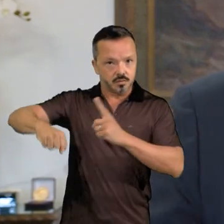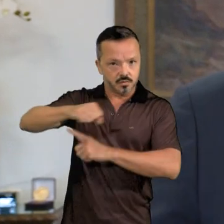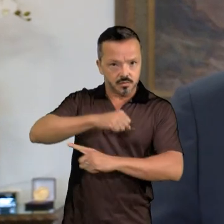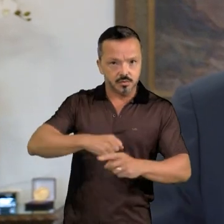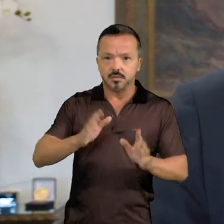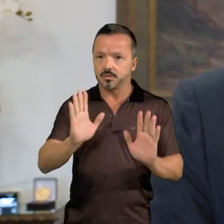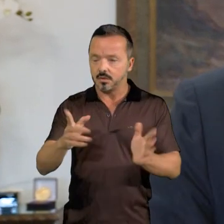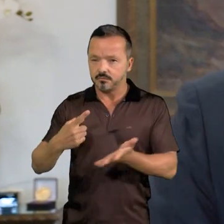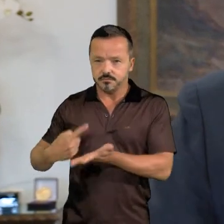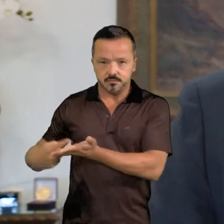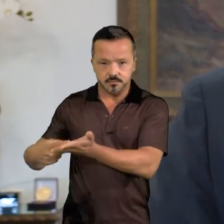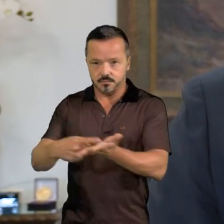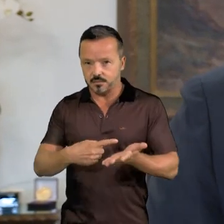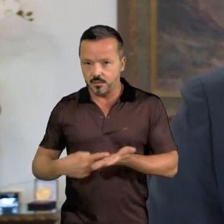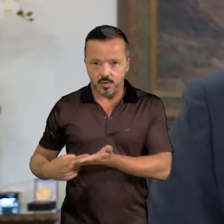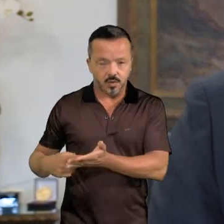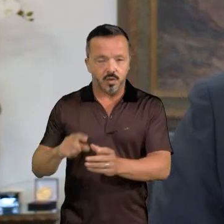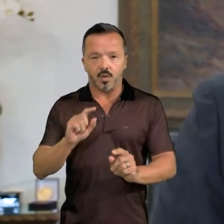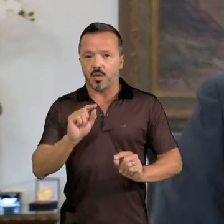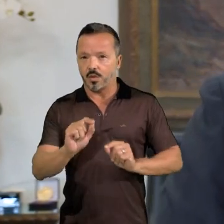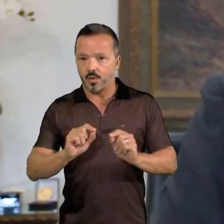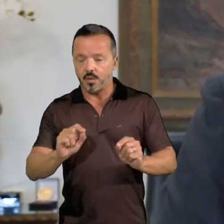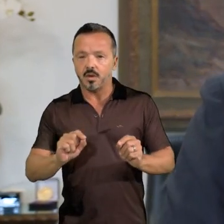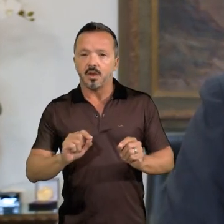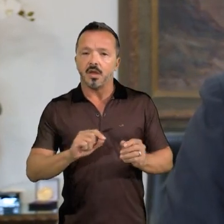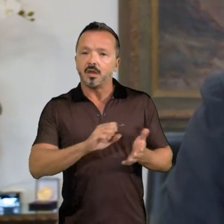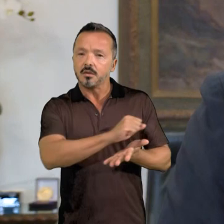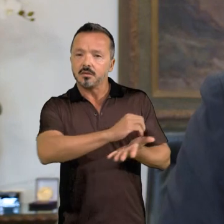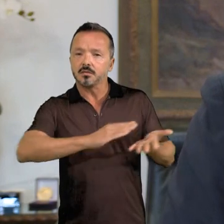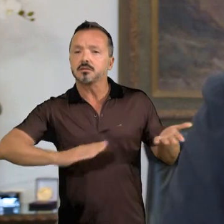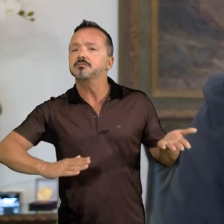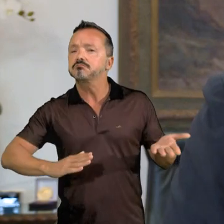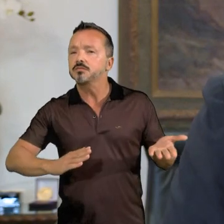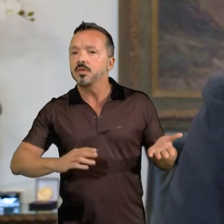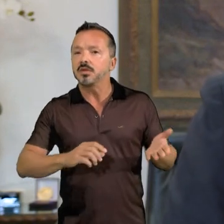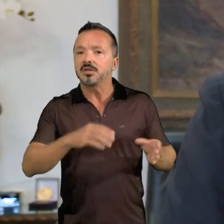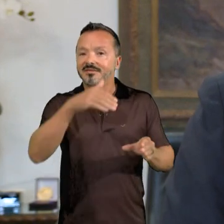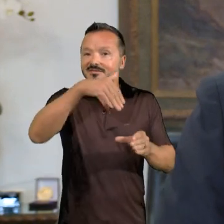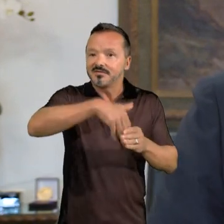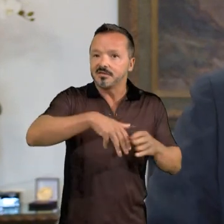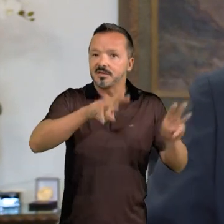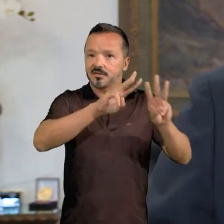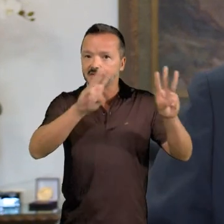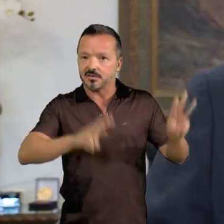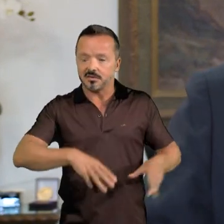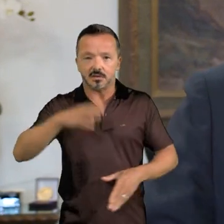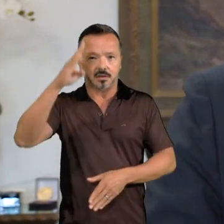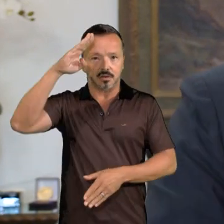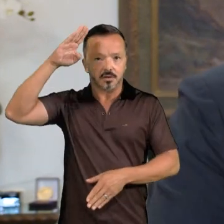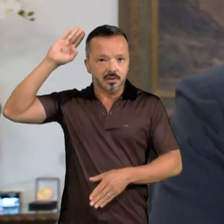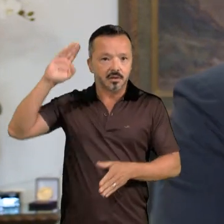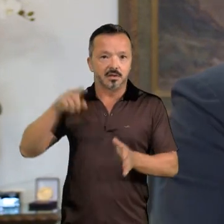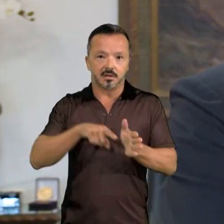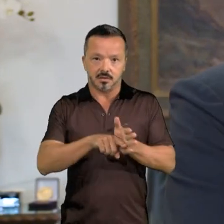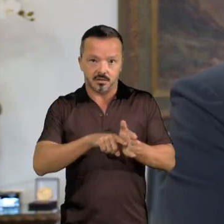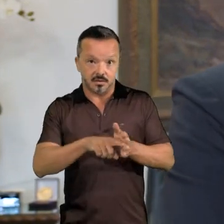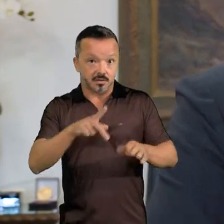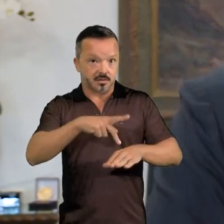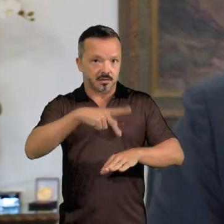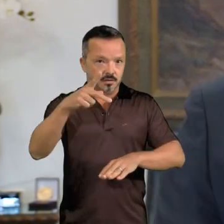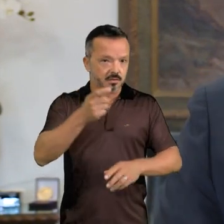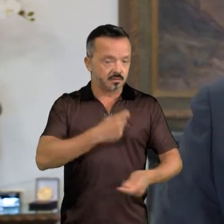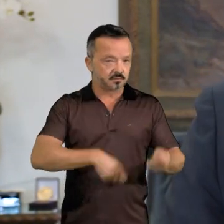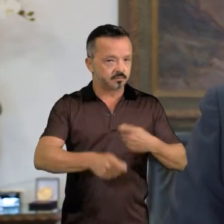certo consenso inclusive com relação à as atividades que se desempenham acadêmicas de pesquisa